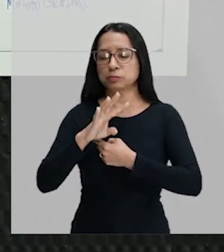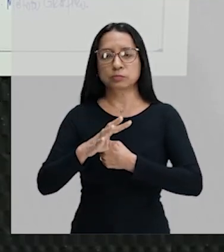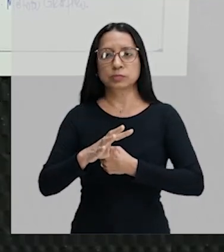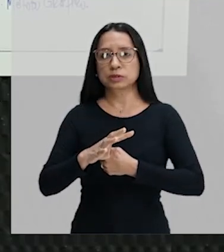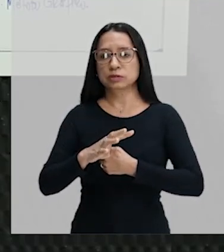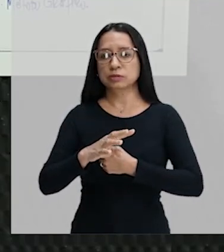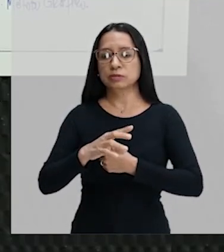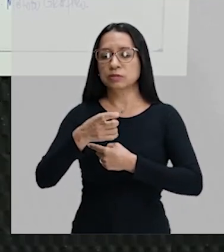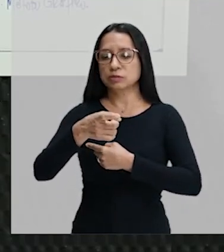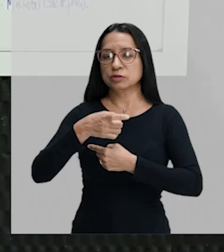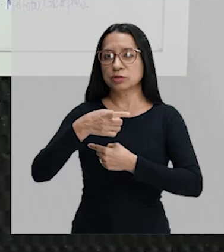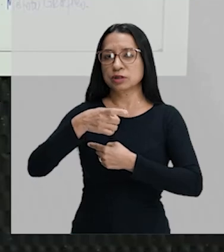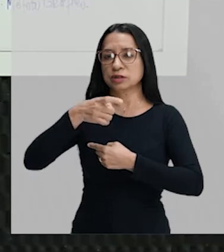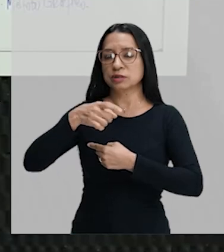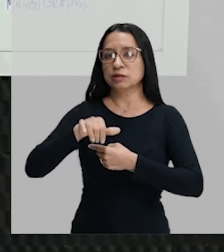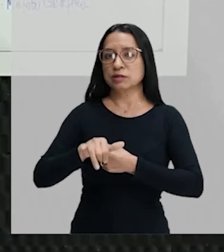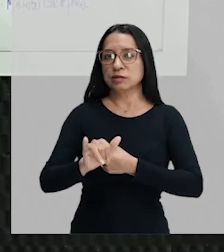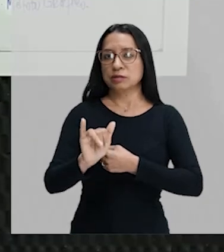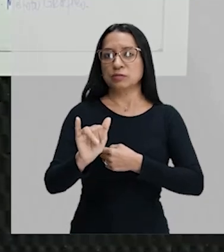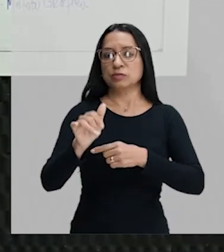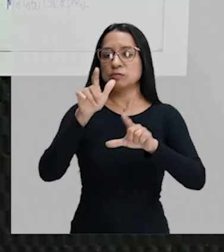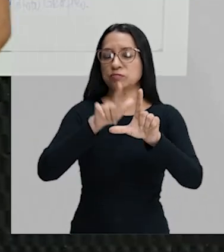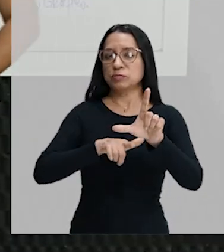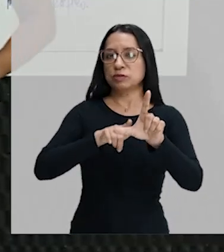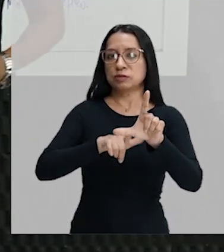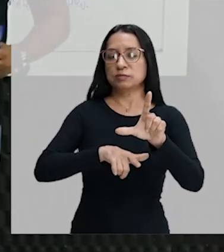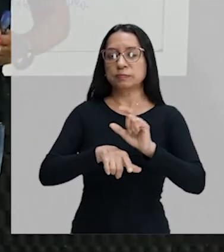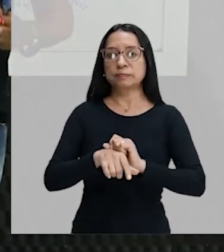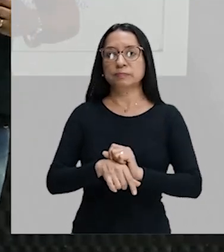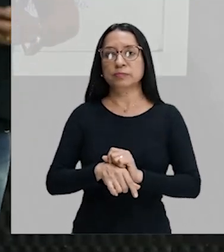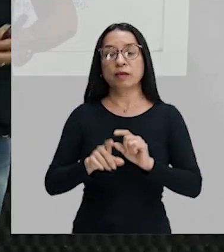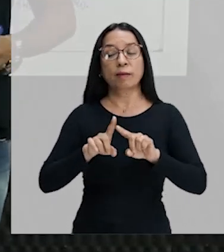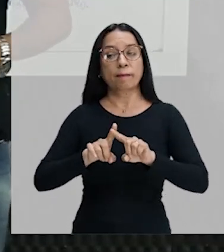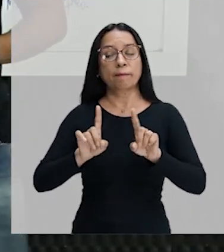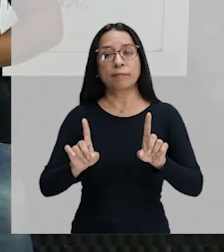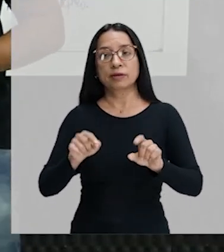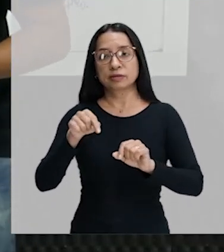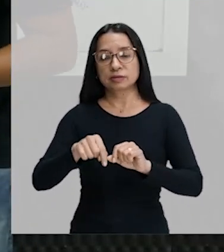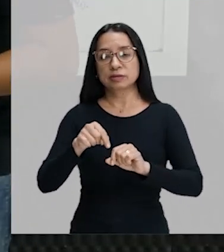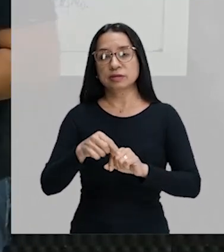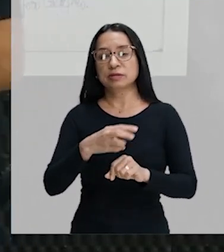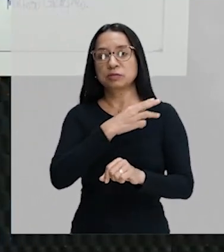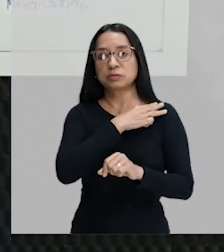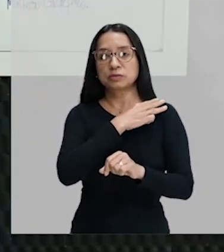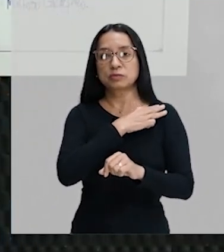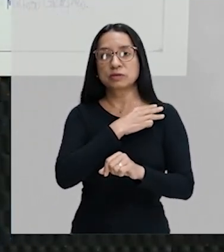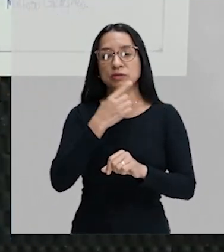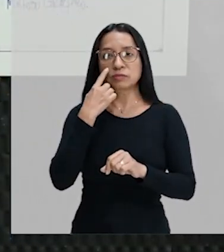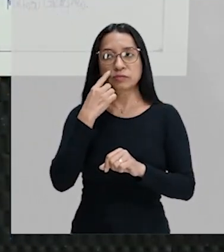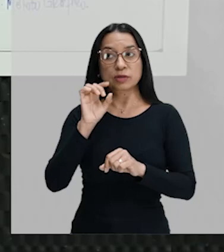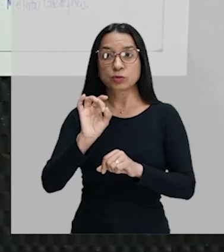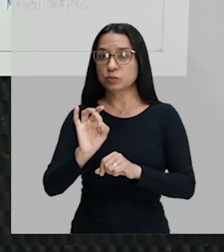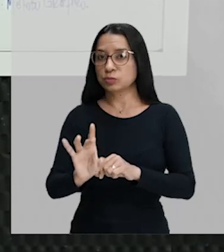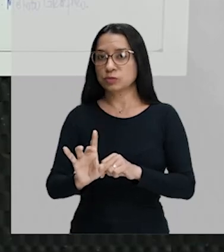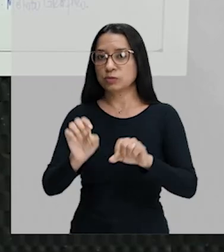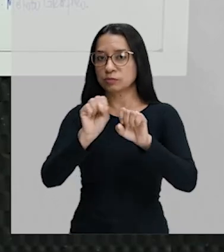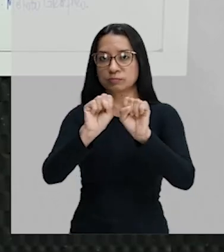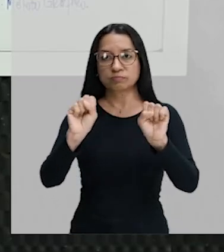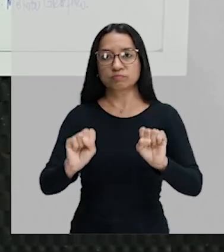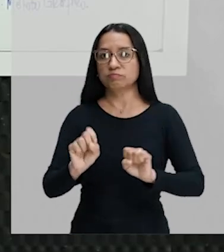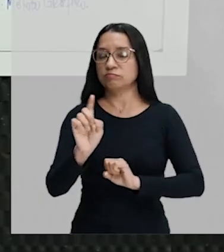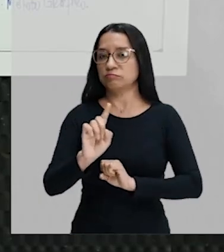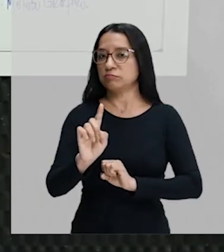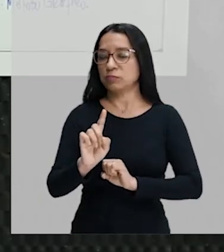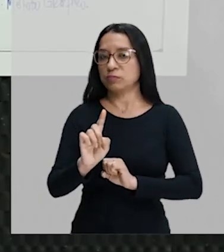y, certo? Mas aqui no ensino médio, a gente não vai ver só esse sistema aqui. A gente vai